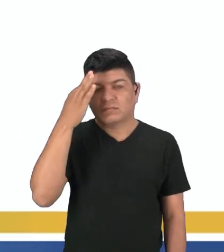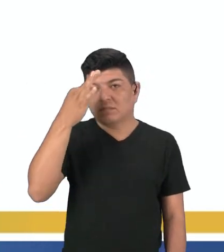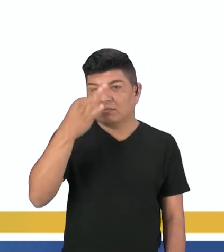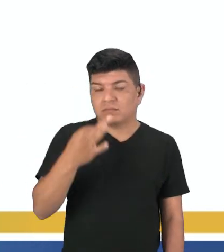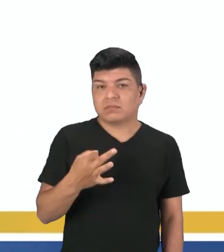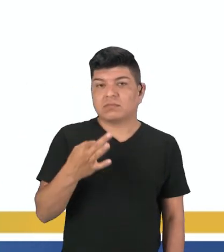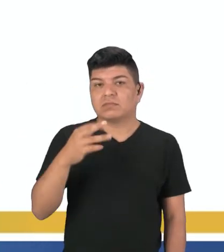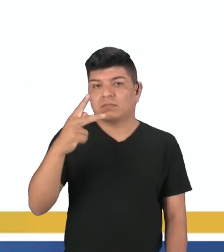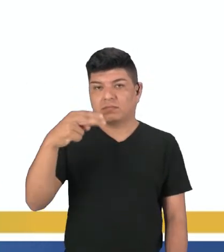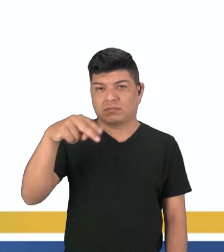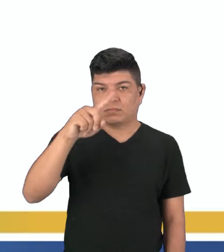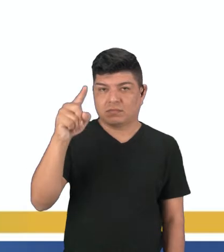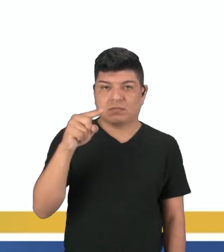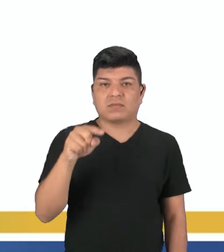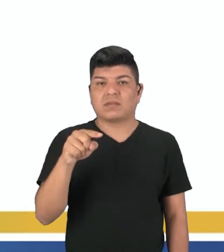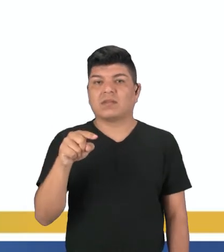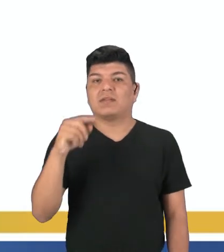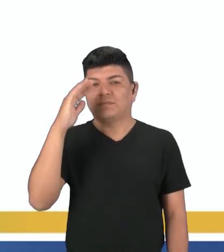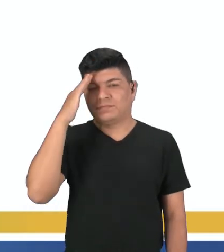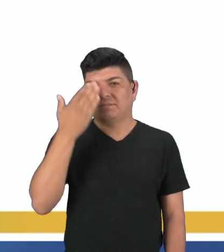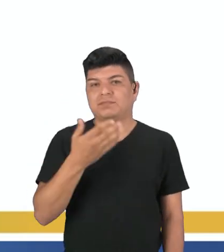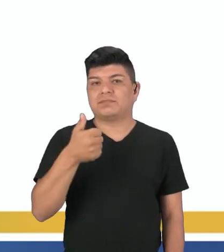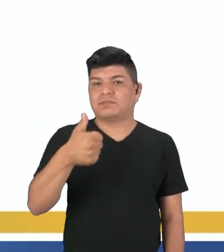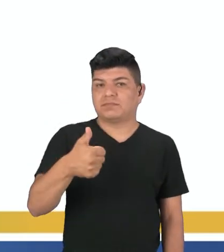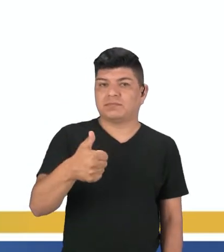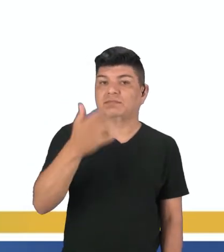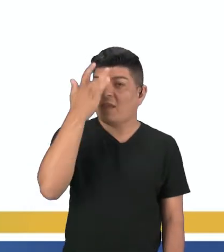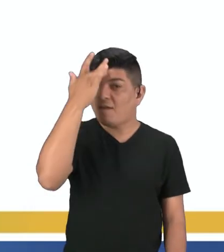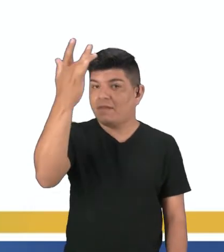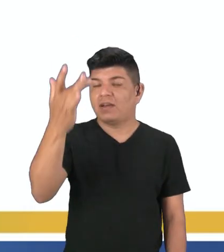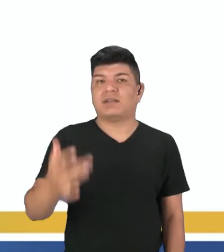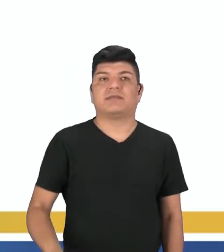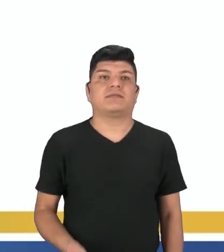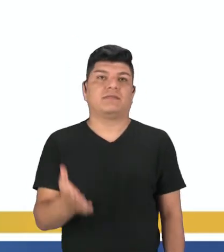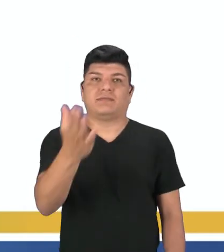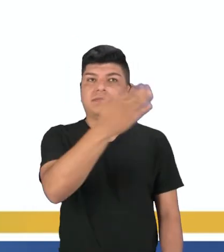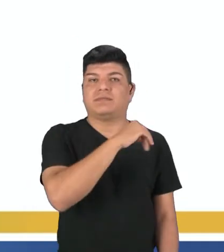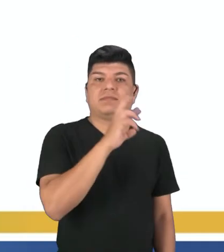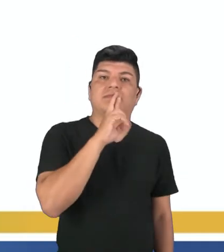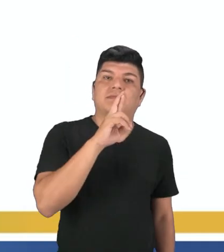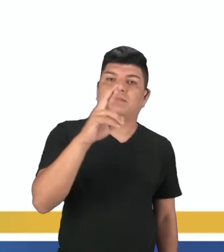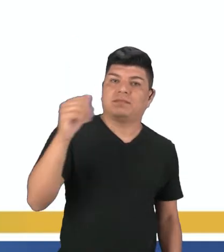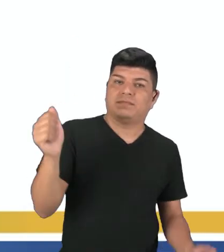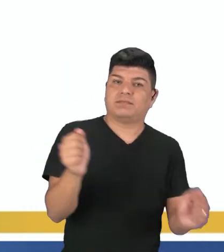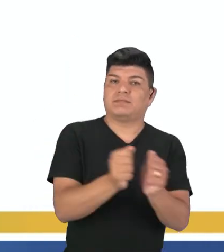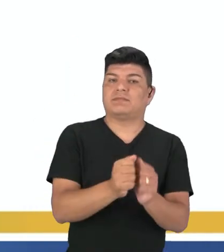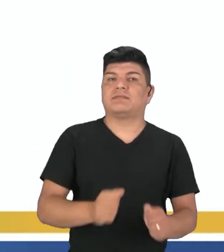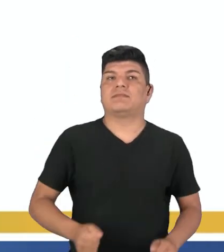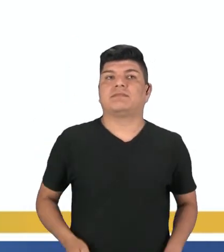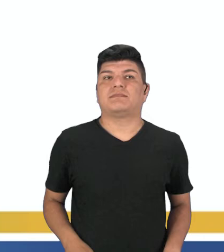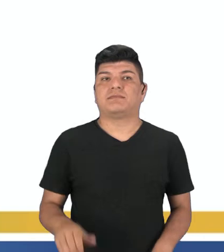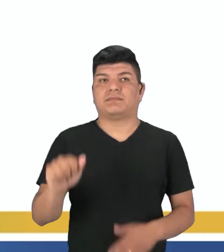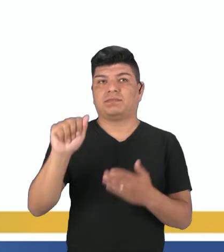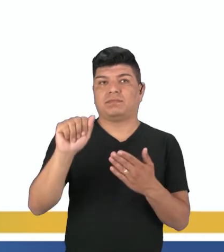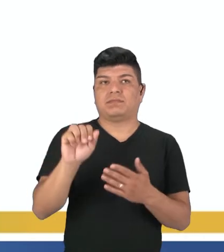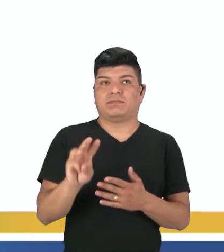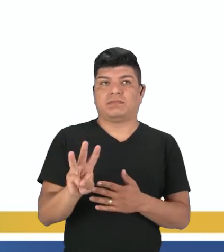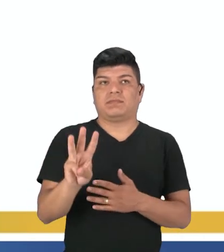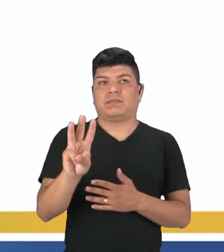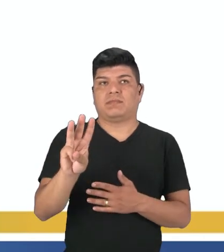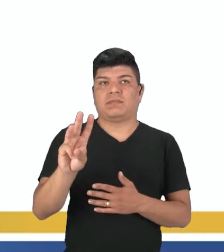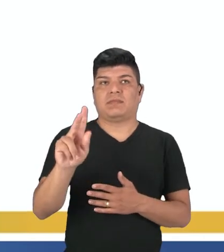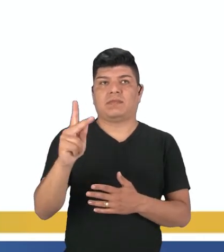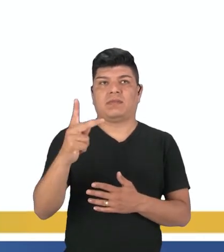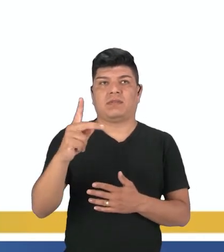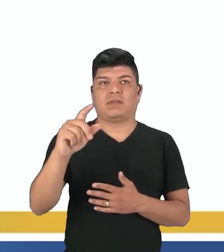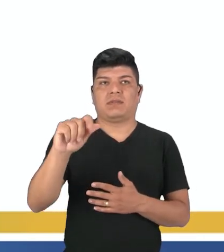os pronomes interrogativos? Acredito que sim, tá fácil, né, pessoal? Então vamos lá, vamos ver a resposta juntos aí. Na letra A, o